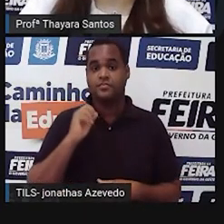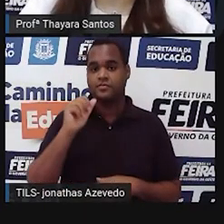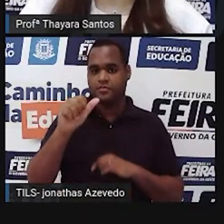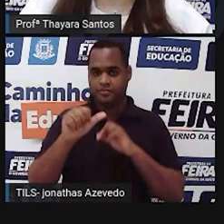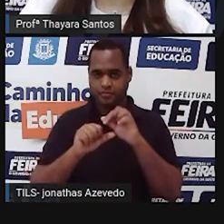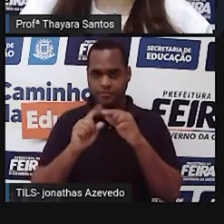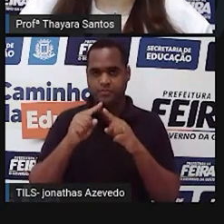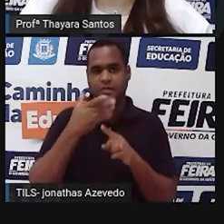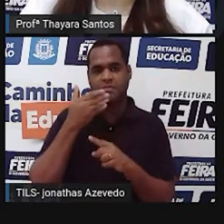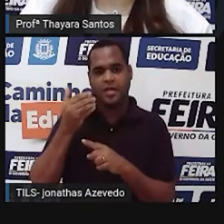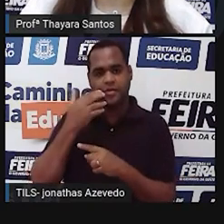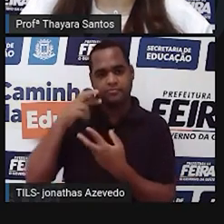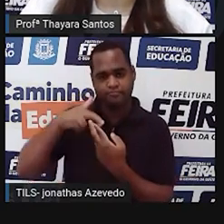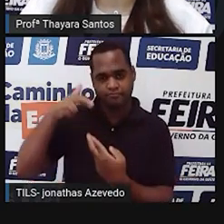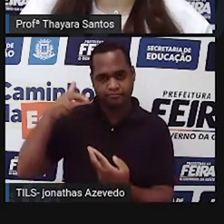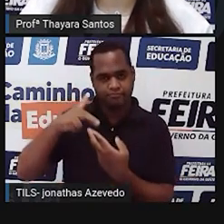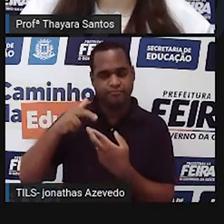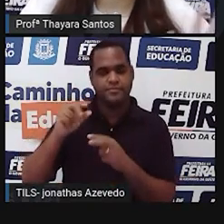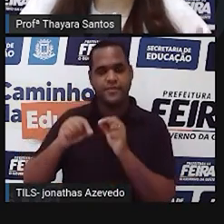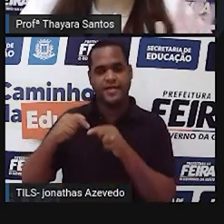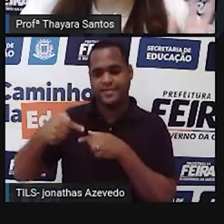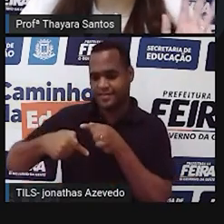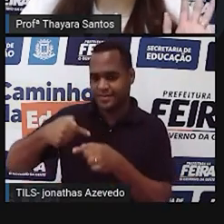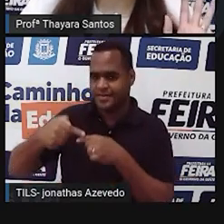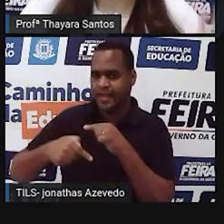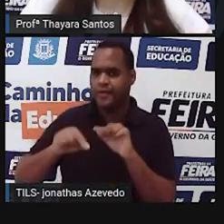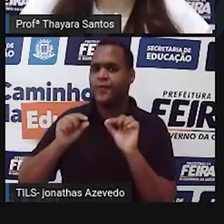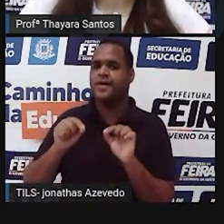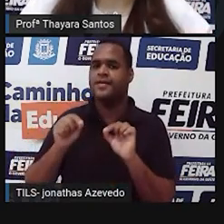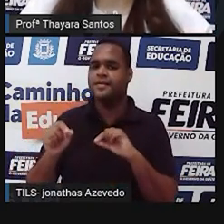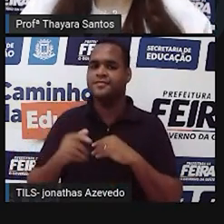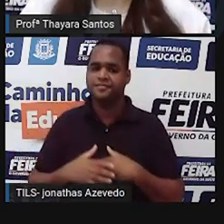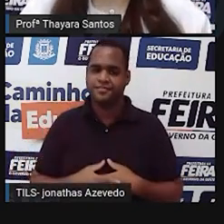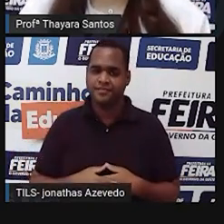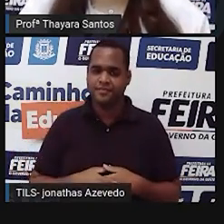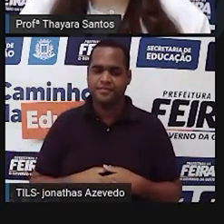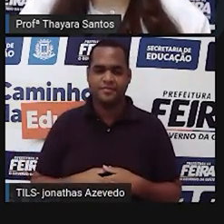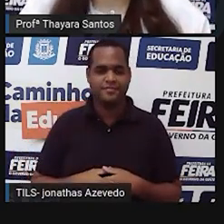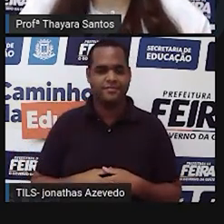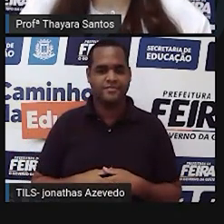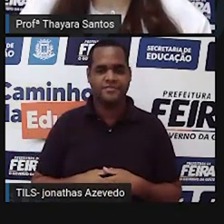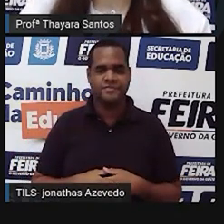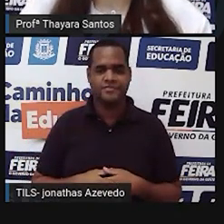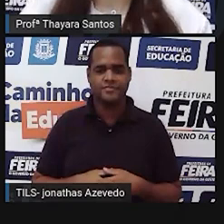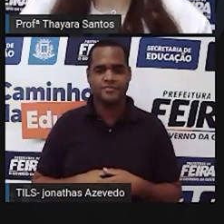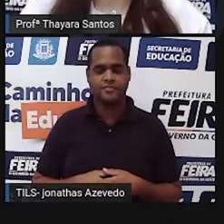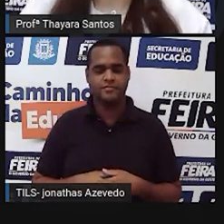que melhor define genética é, vou escolher qualquer um aí, só para a gente testar.